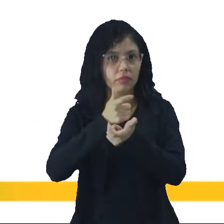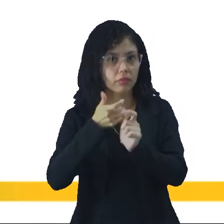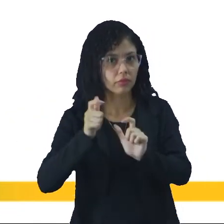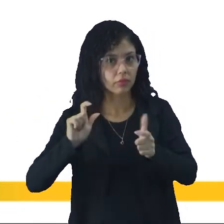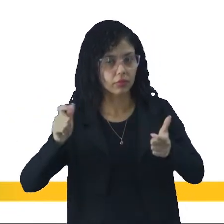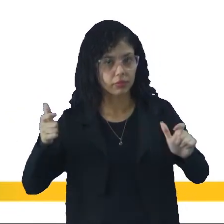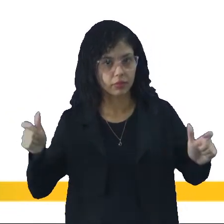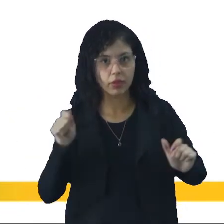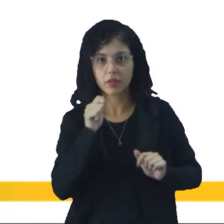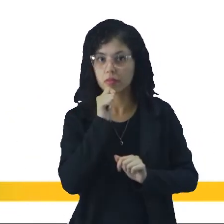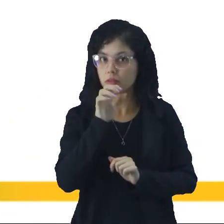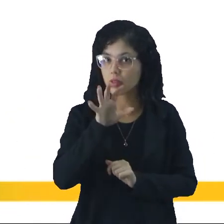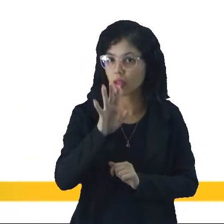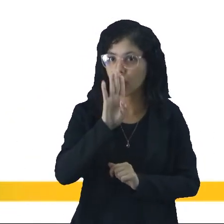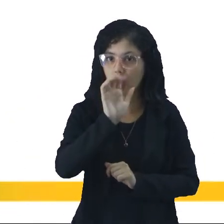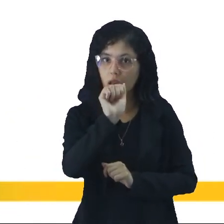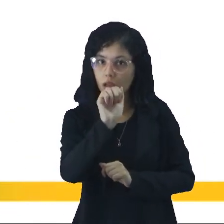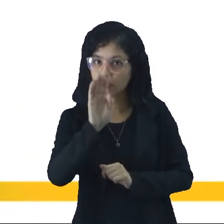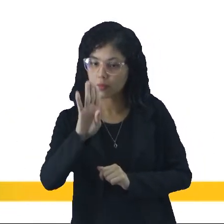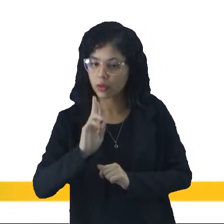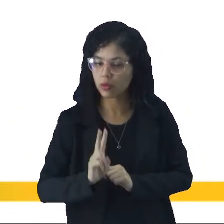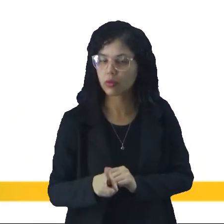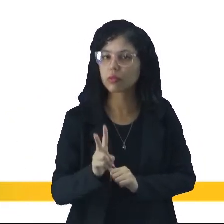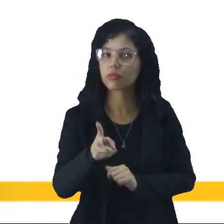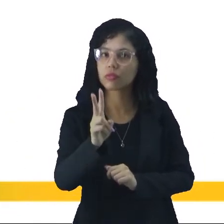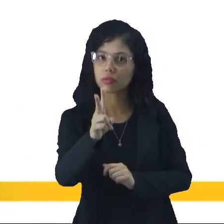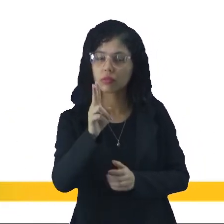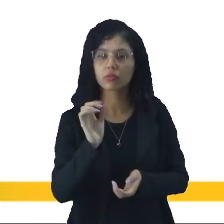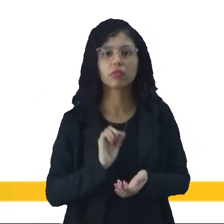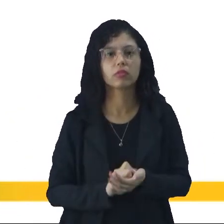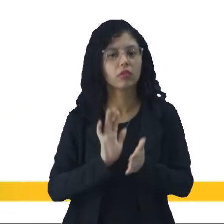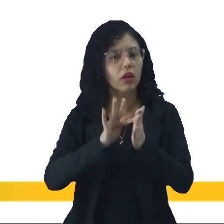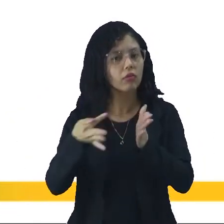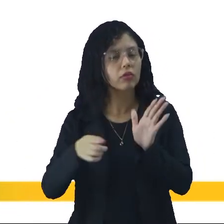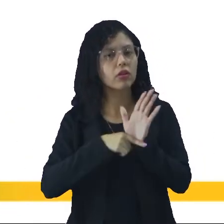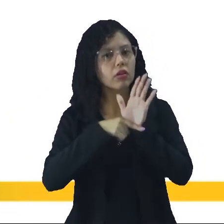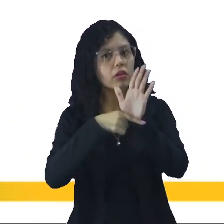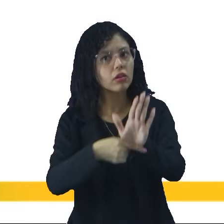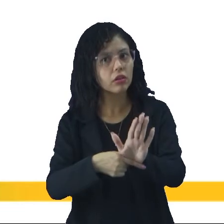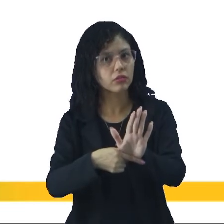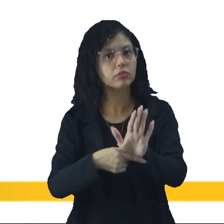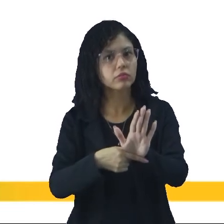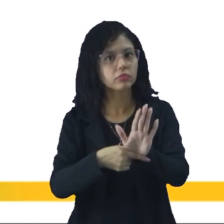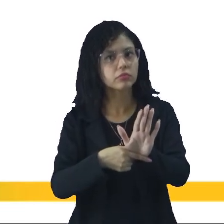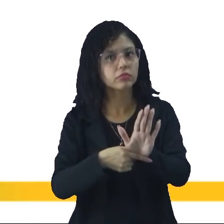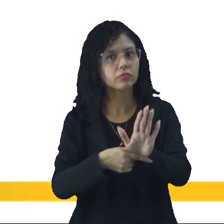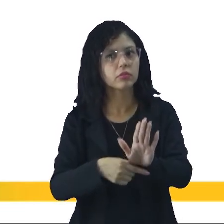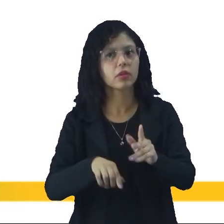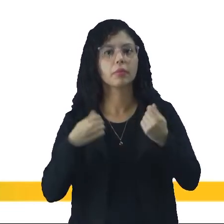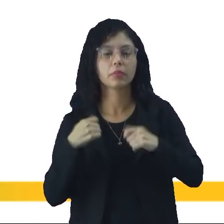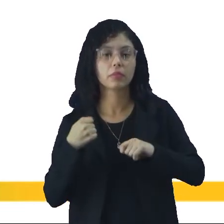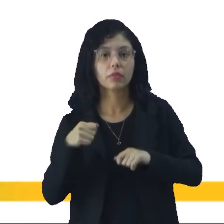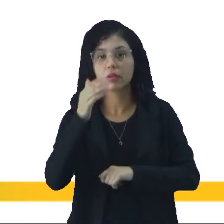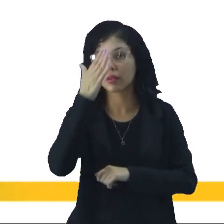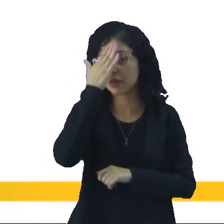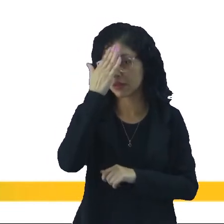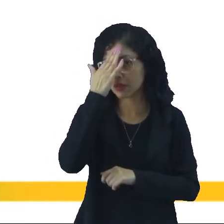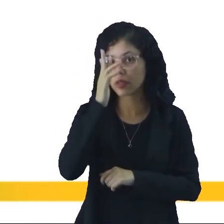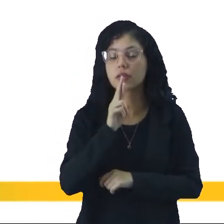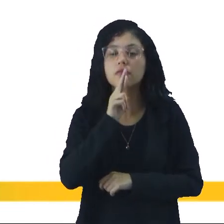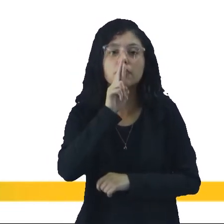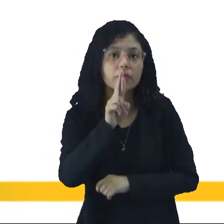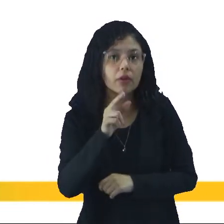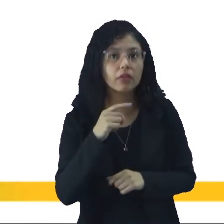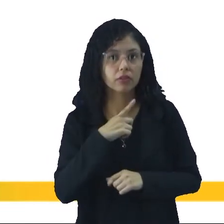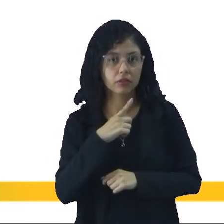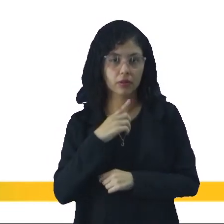certo? Sendo A e B constantes reais, a função que pode representar esse potencial. Então eu vou ter que entender as respostas